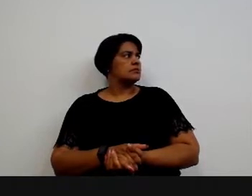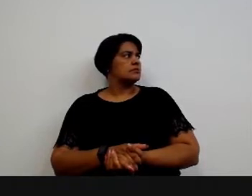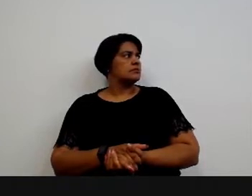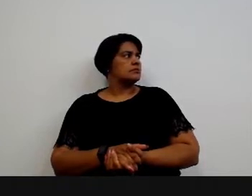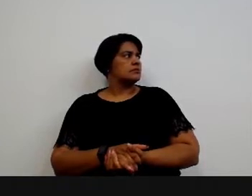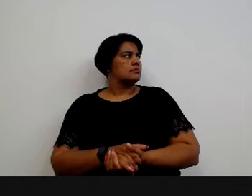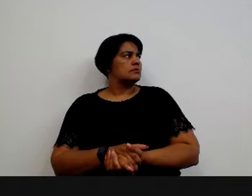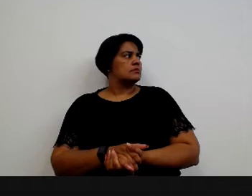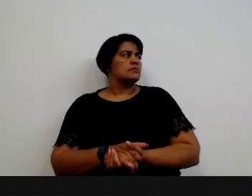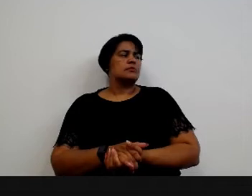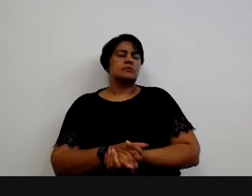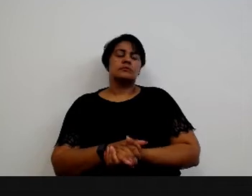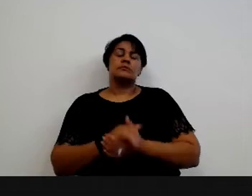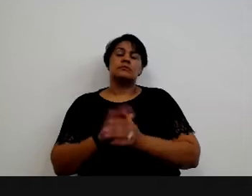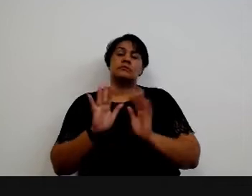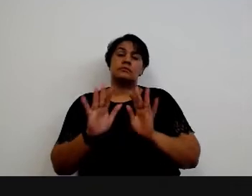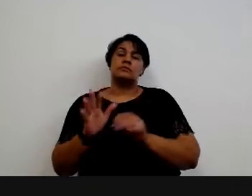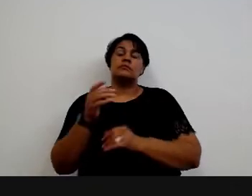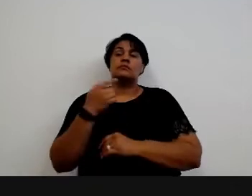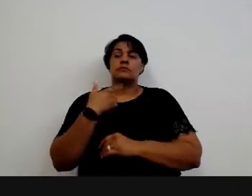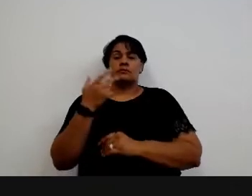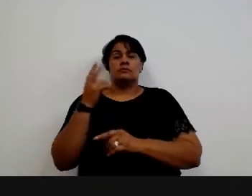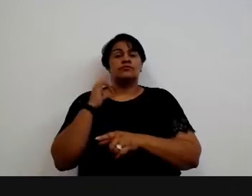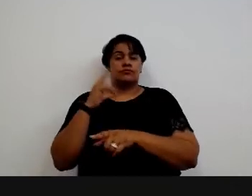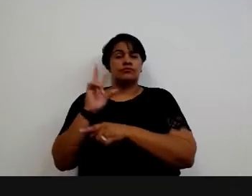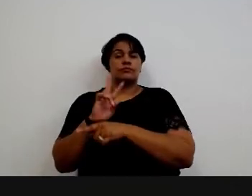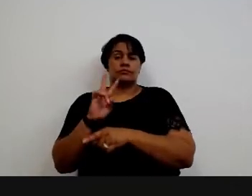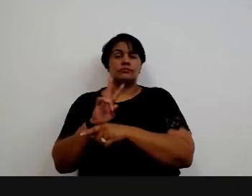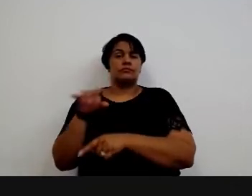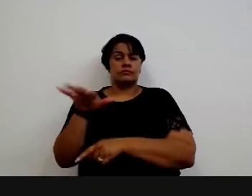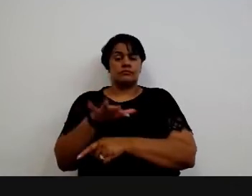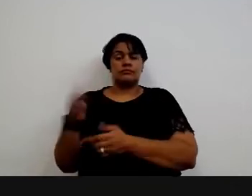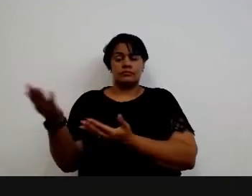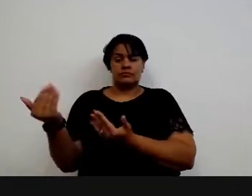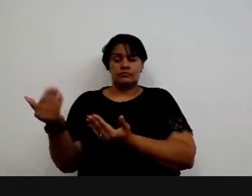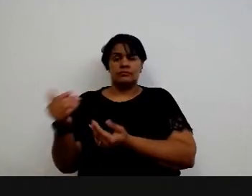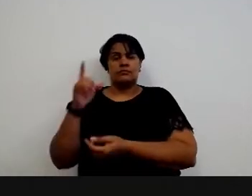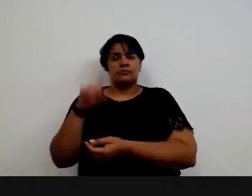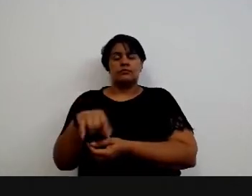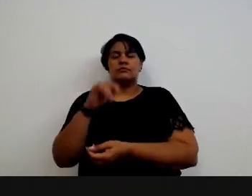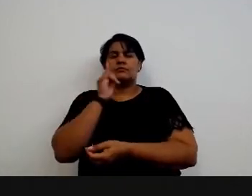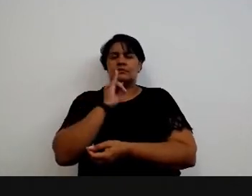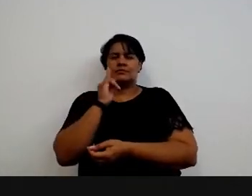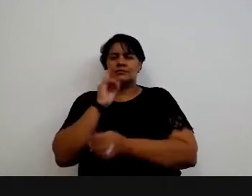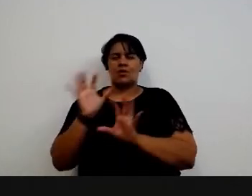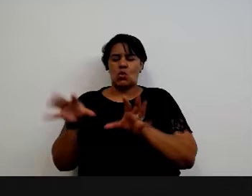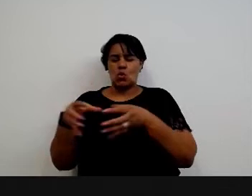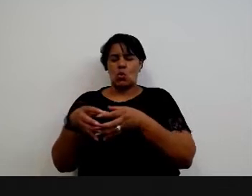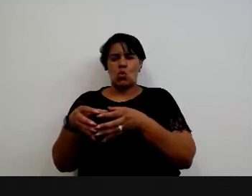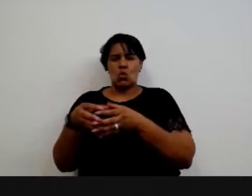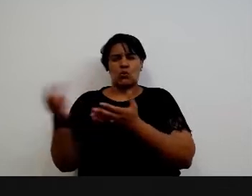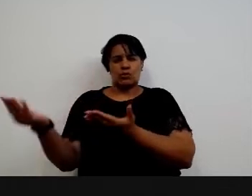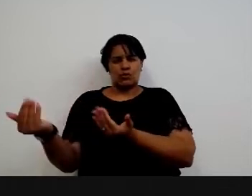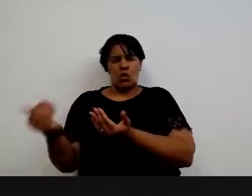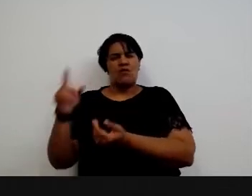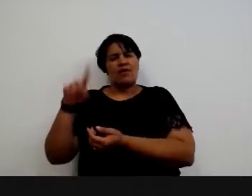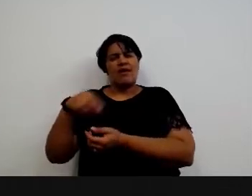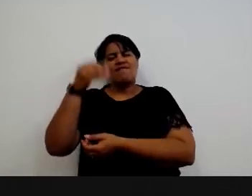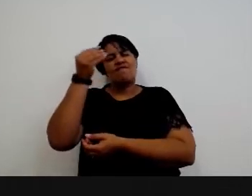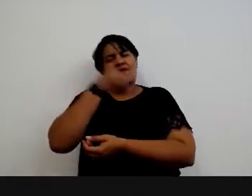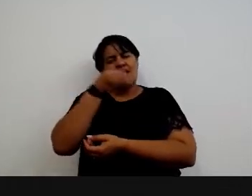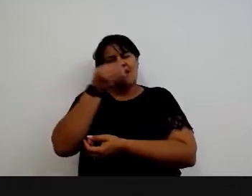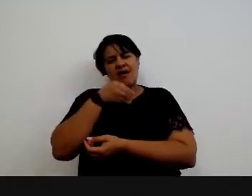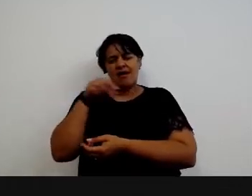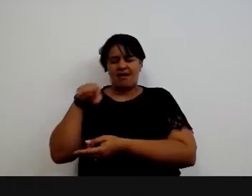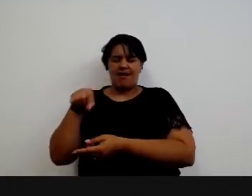muitas vezes, de parte da população, de que nós somos uma geração mais frágil, uma geração que não está tão